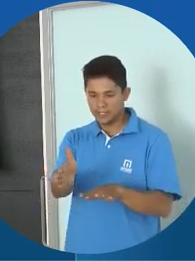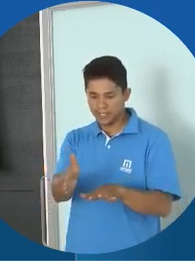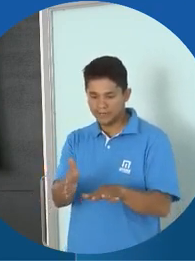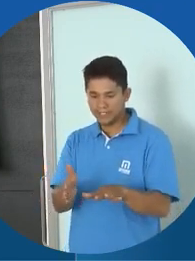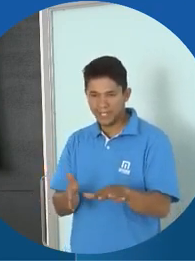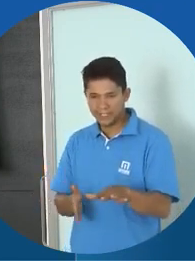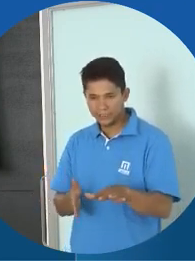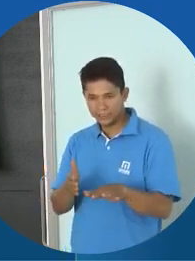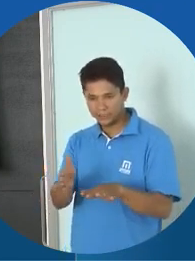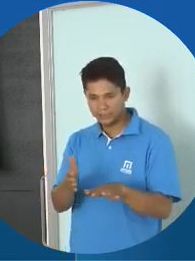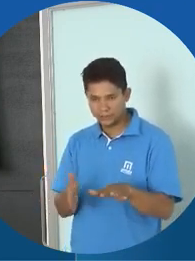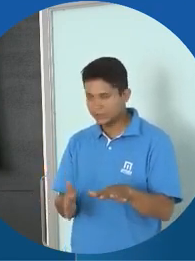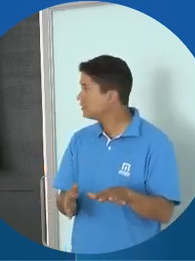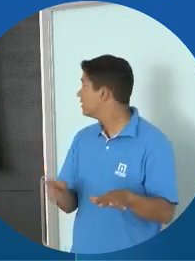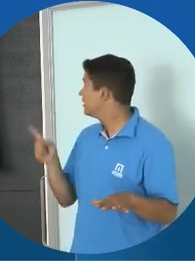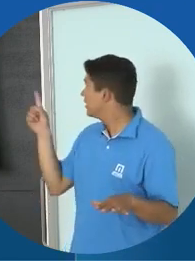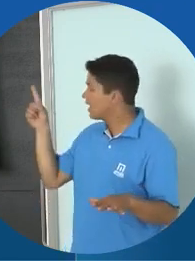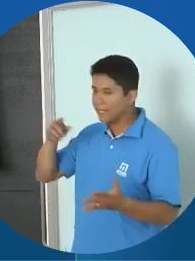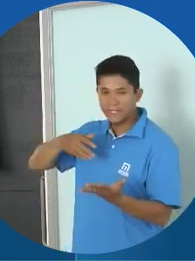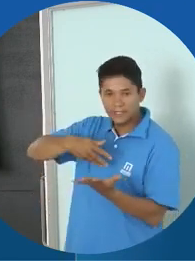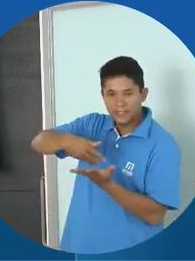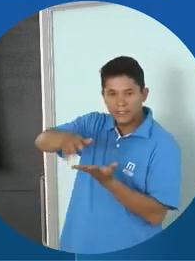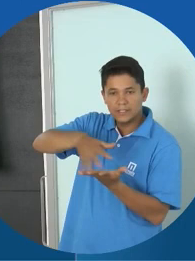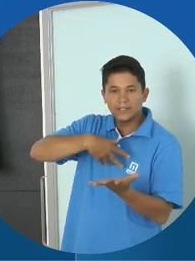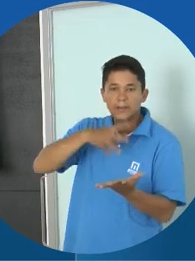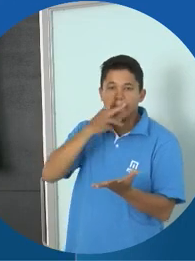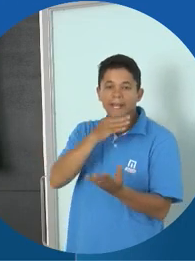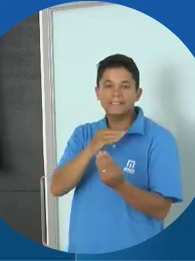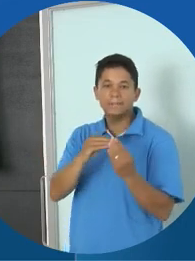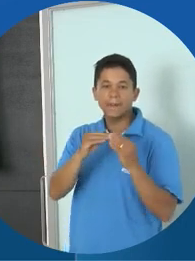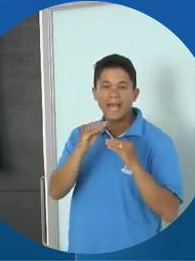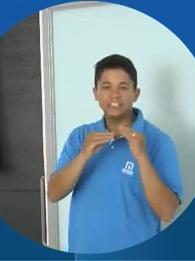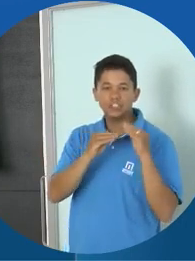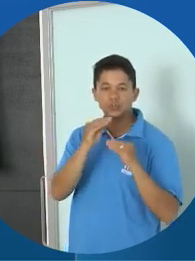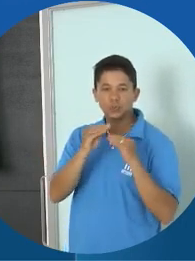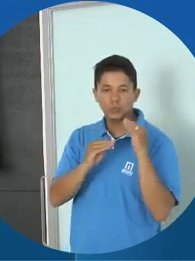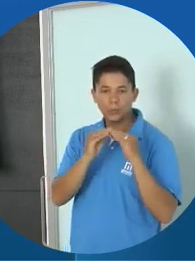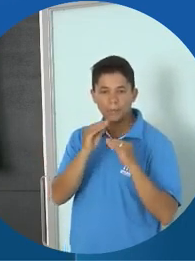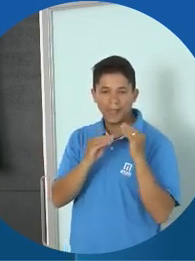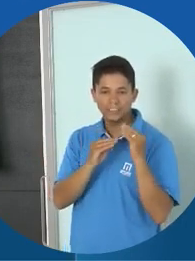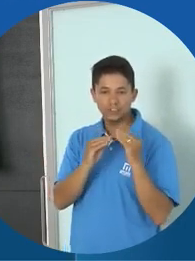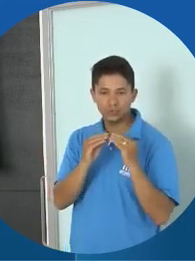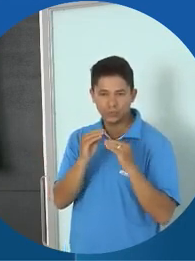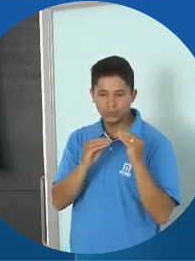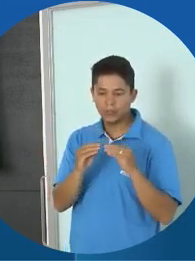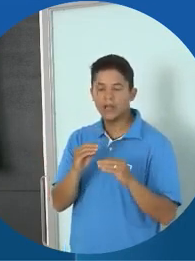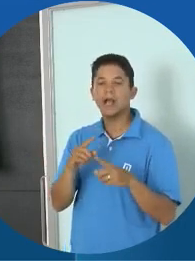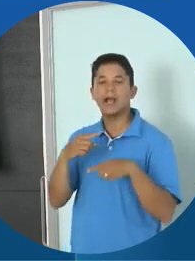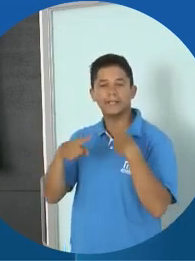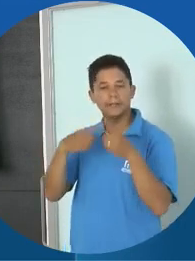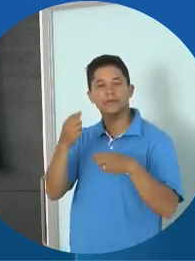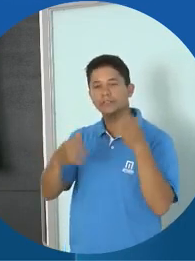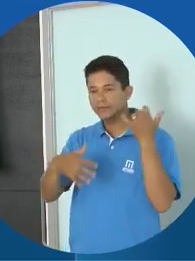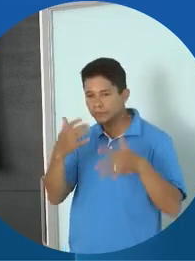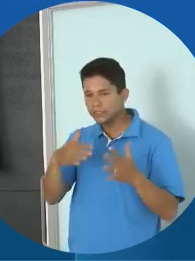esférica com a zona plástica e uma zona um pouco mais elástica. A gente vai detalhar um pouco mais à